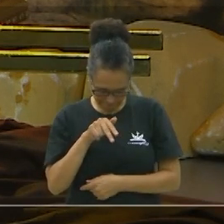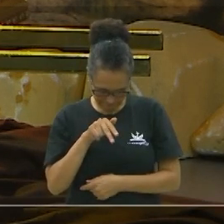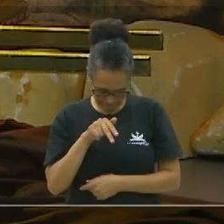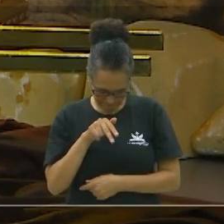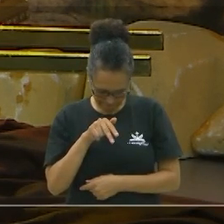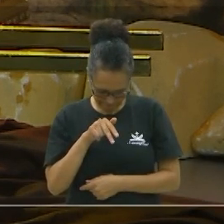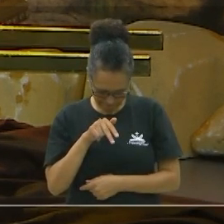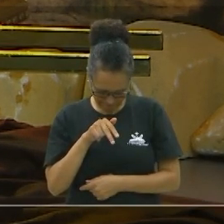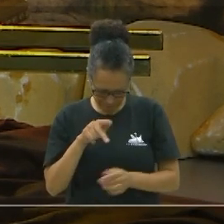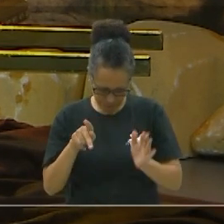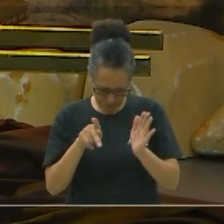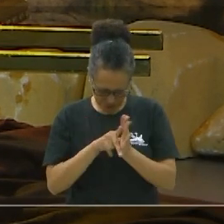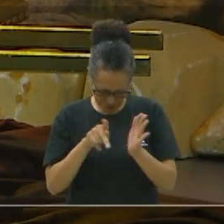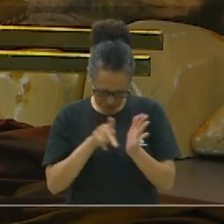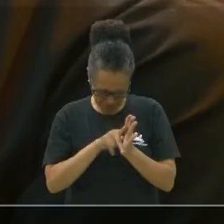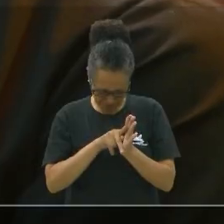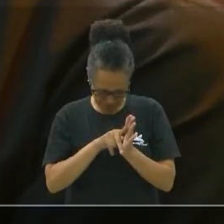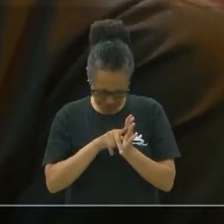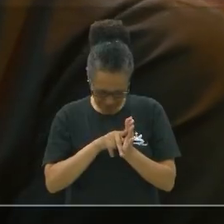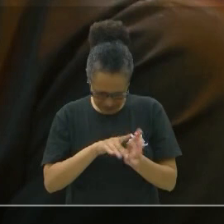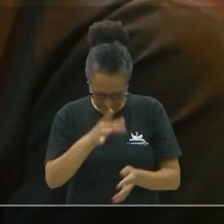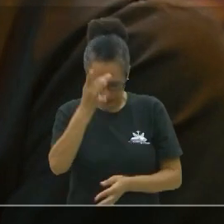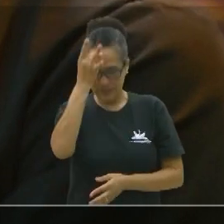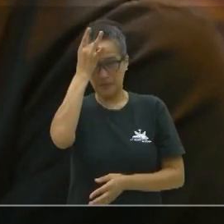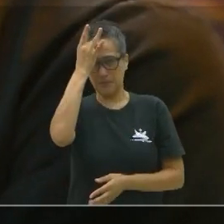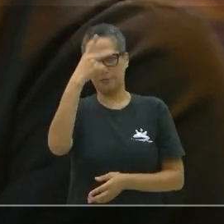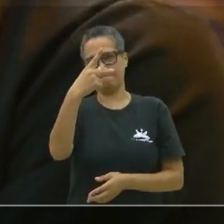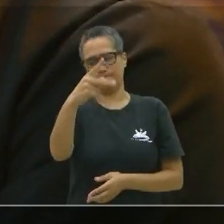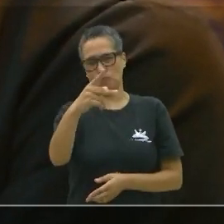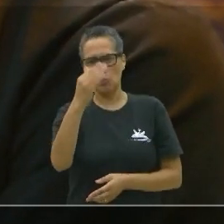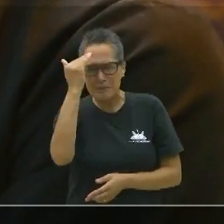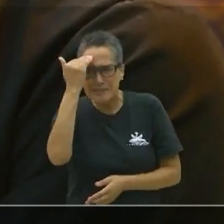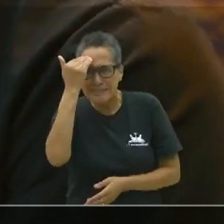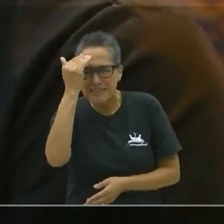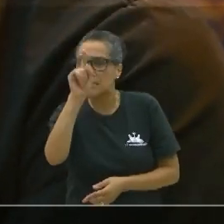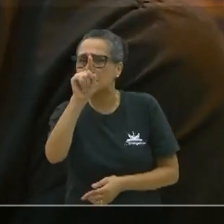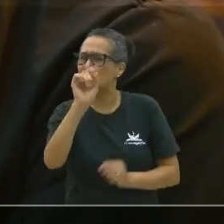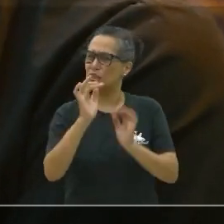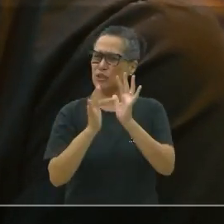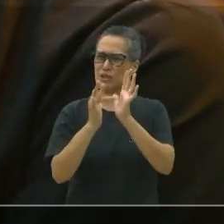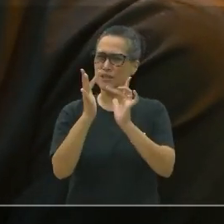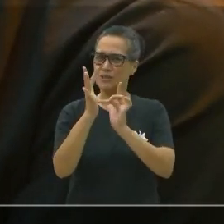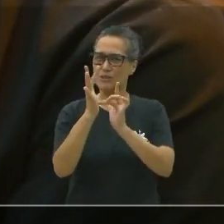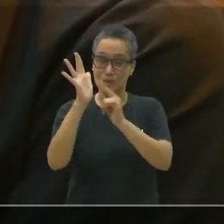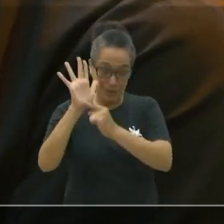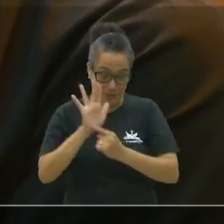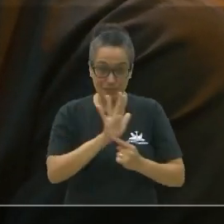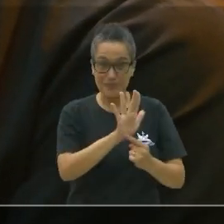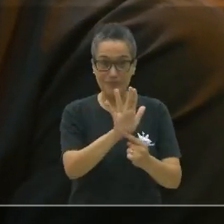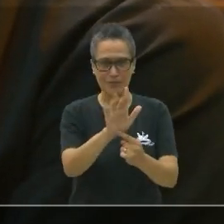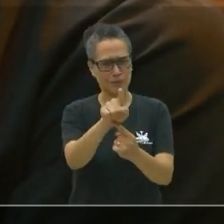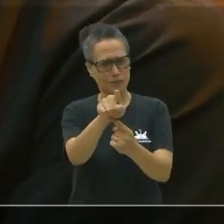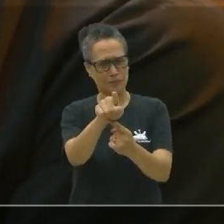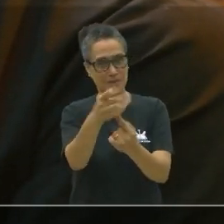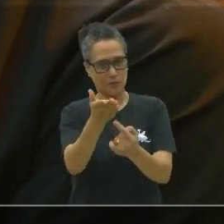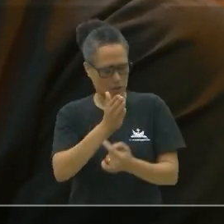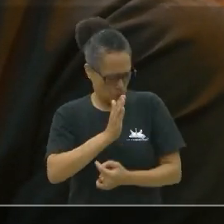você está entendendo o que o Senhor está te revelando ao coração neste momento.